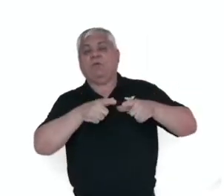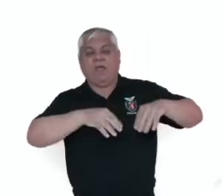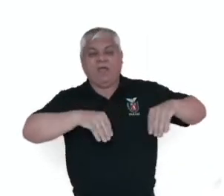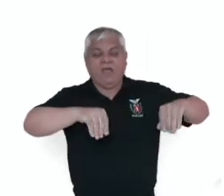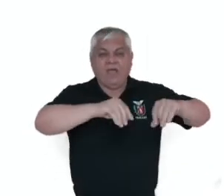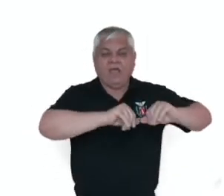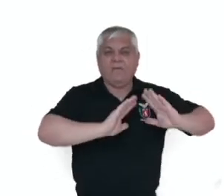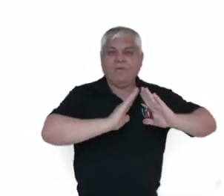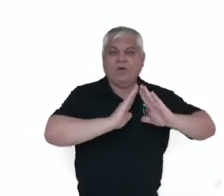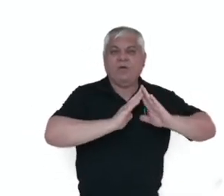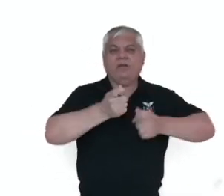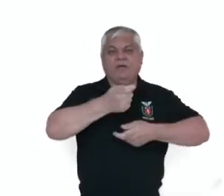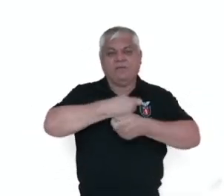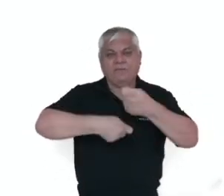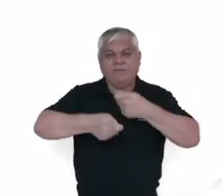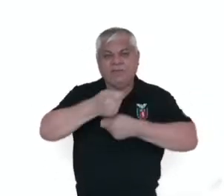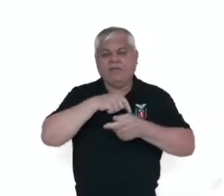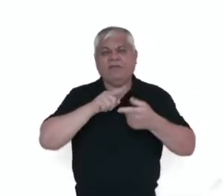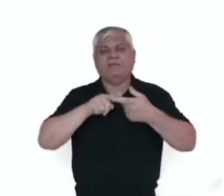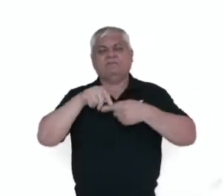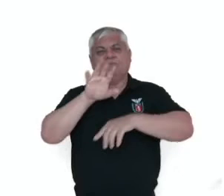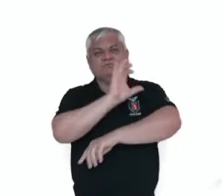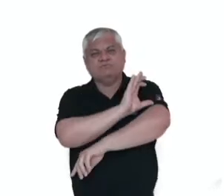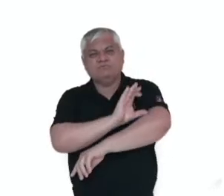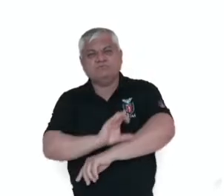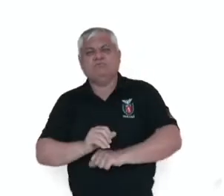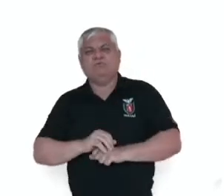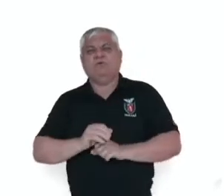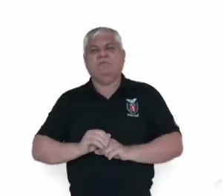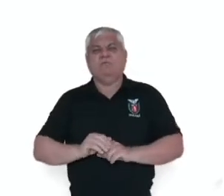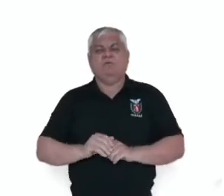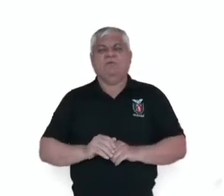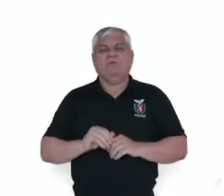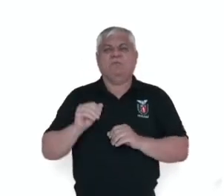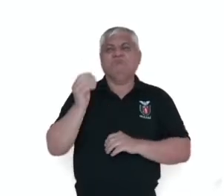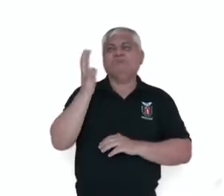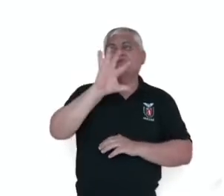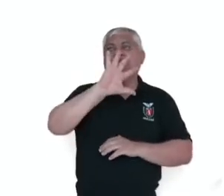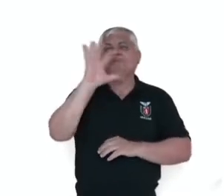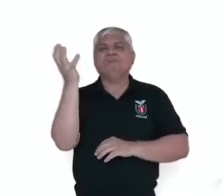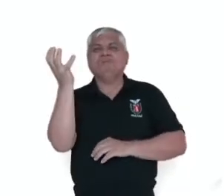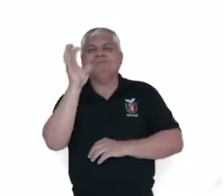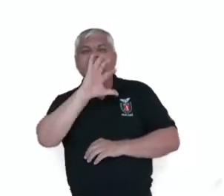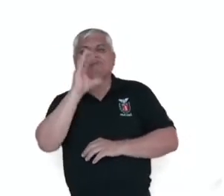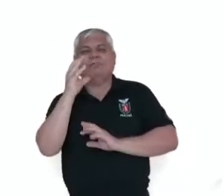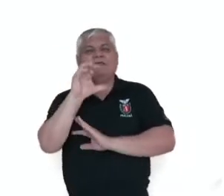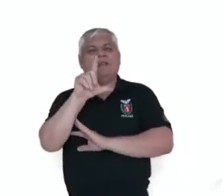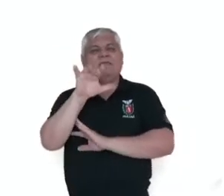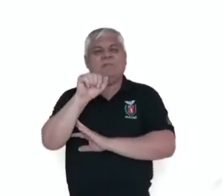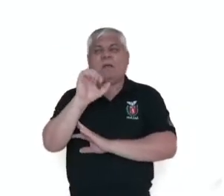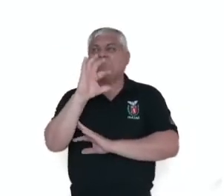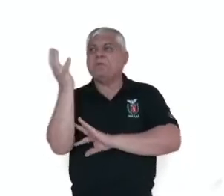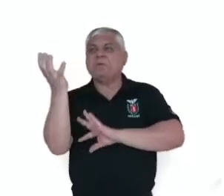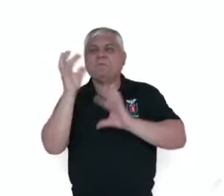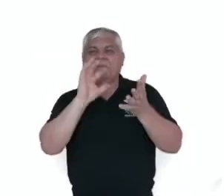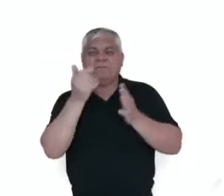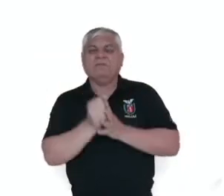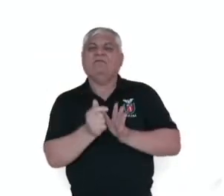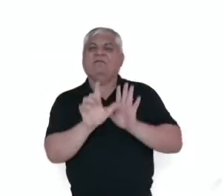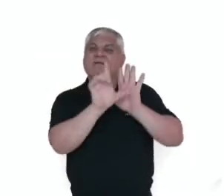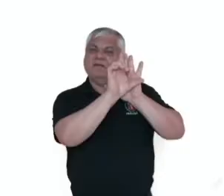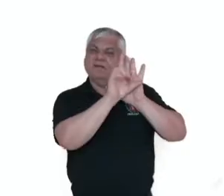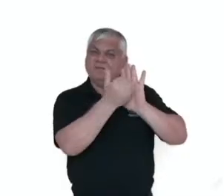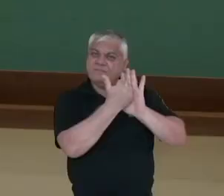território, comércio, costume, etc. São estabelecidas por um critério científico, asseguram a